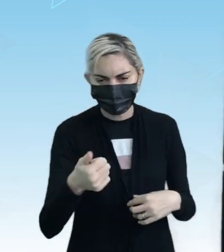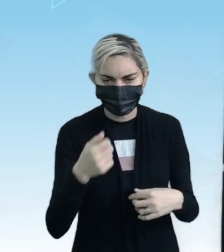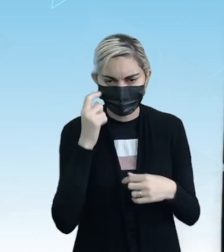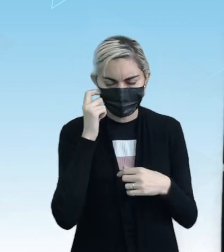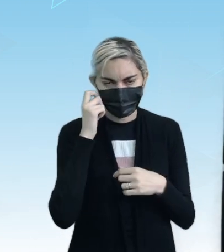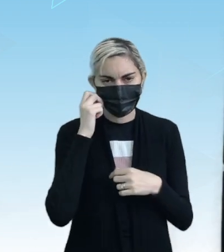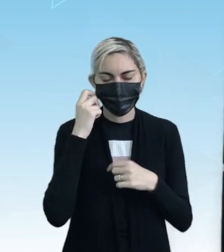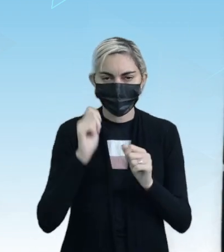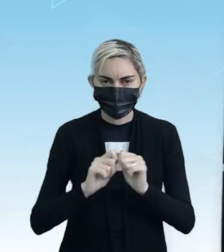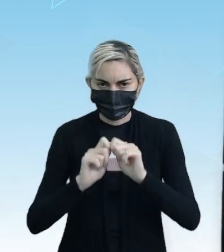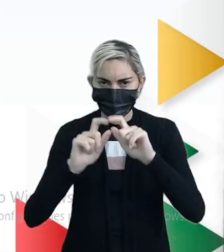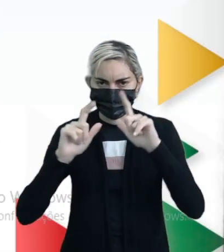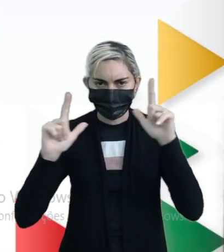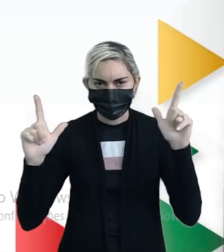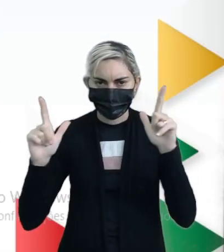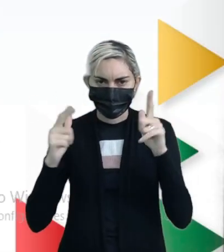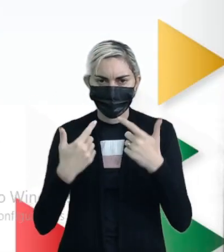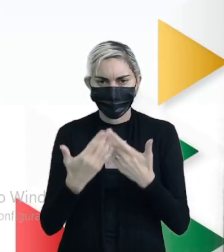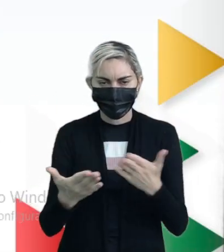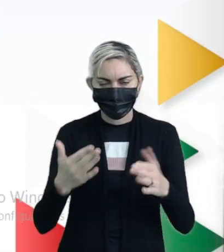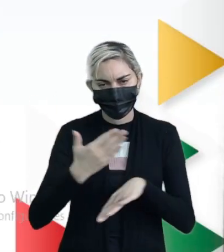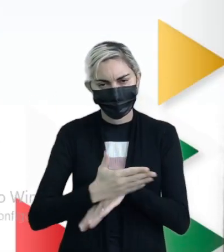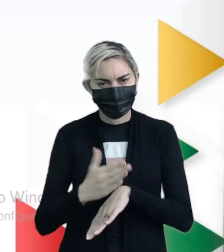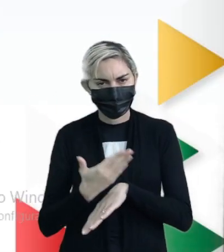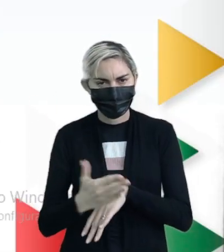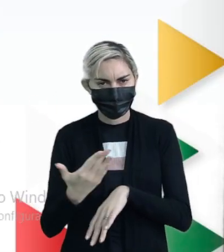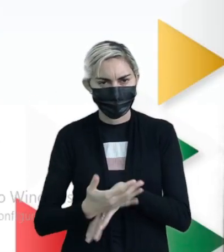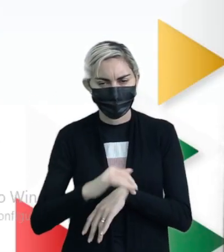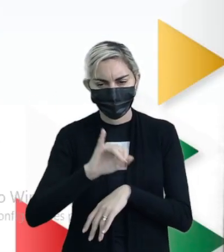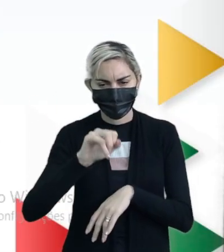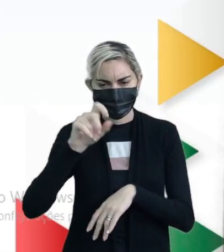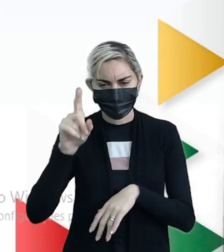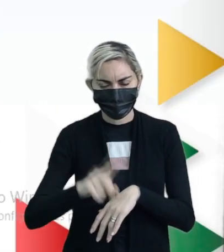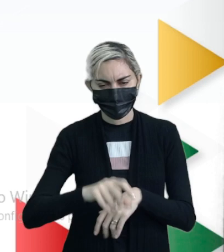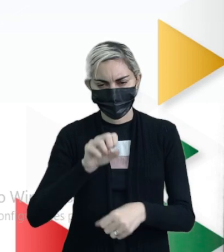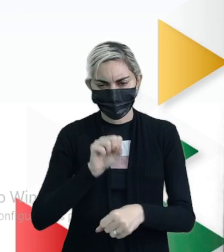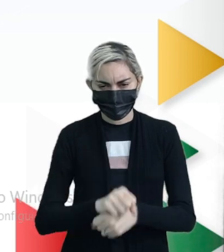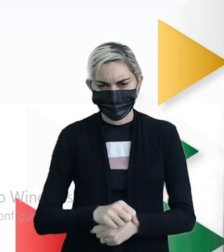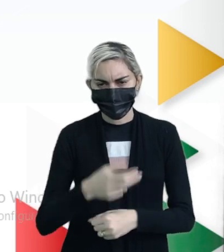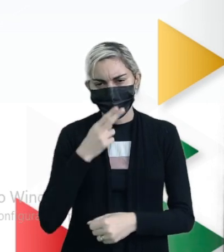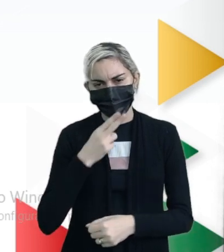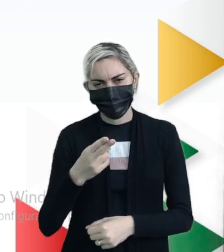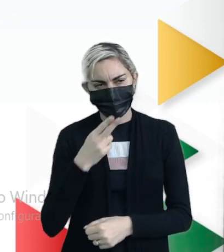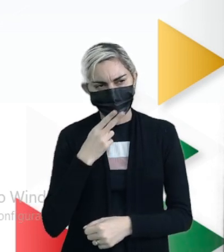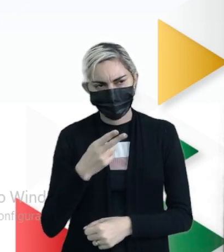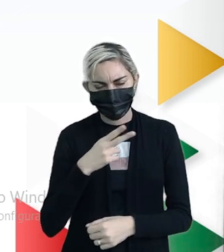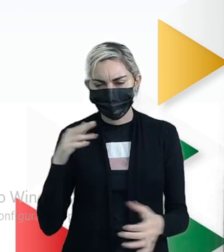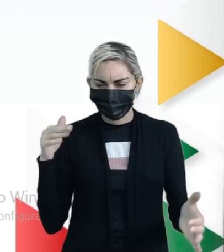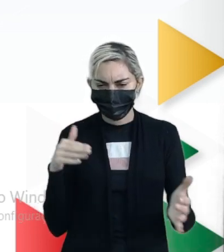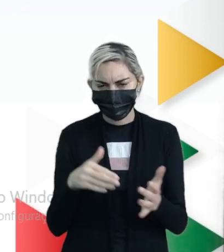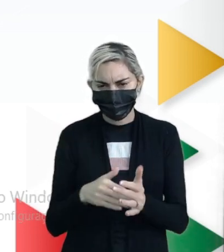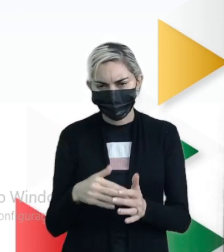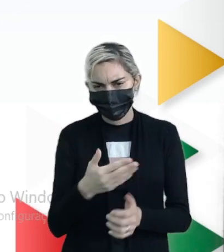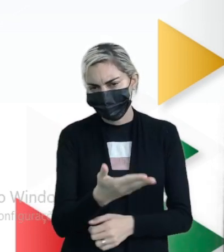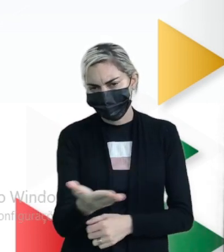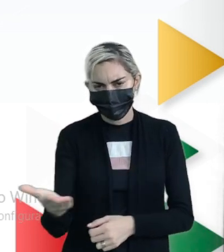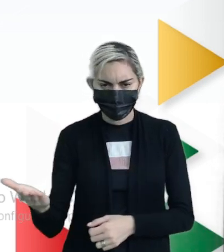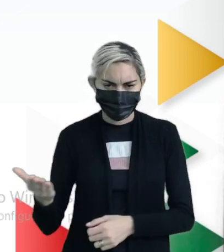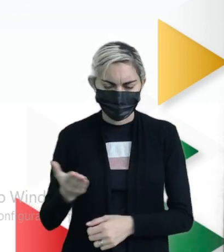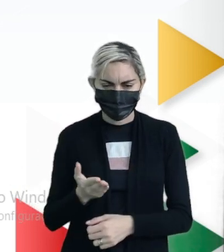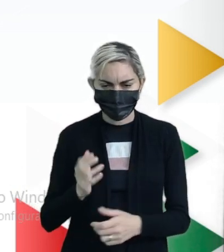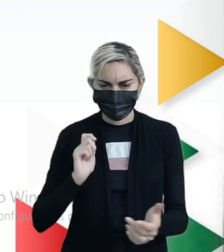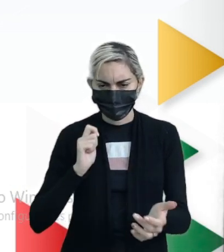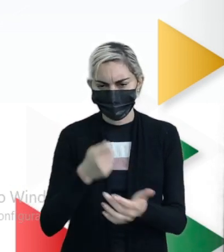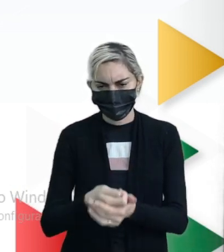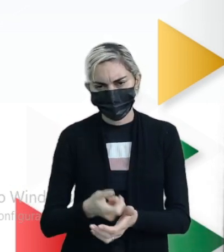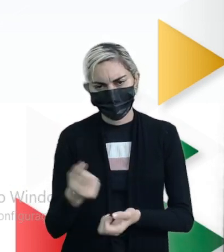aqui na tela esse pequeno exercício. José parou de fumar. Até você comprou